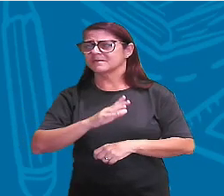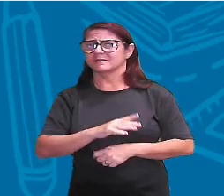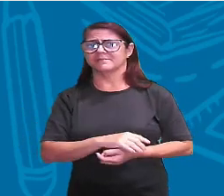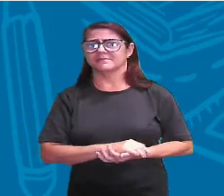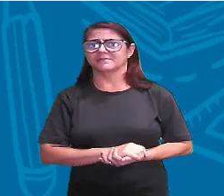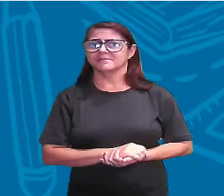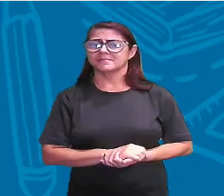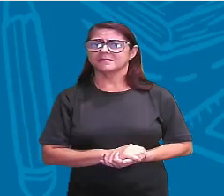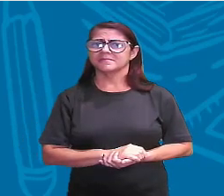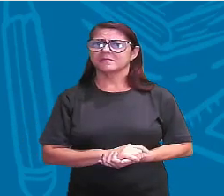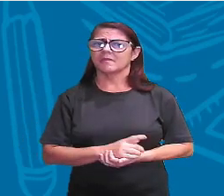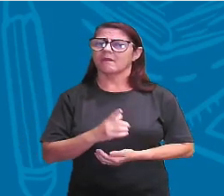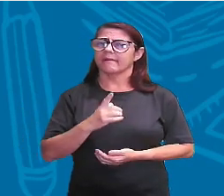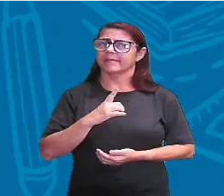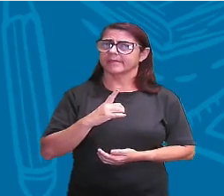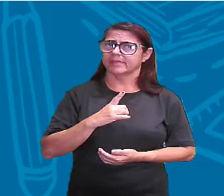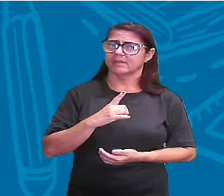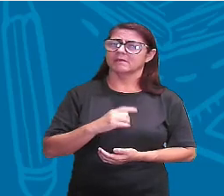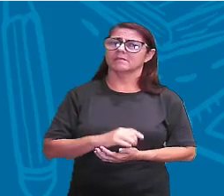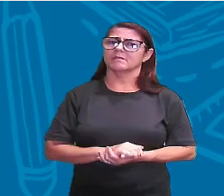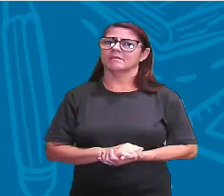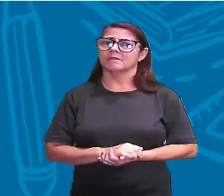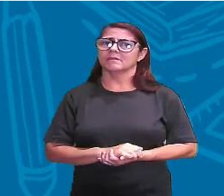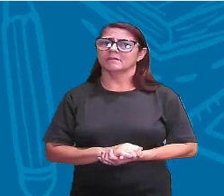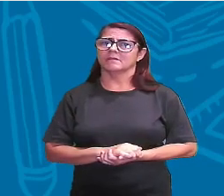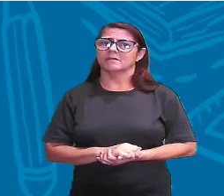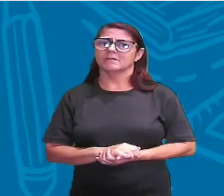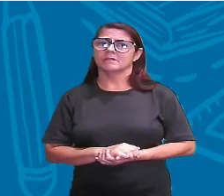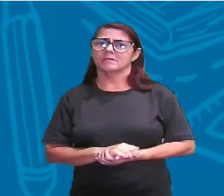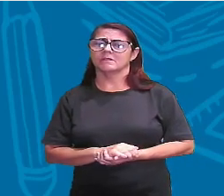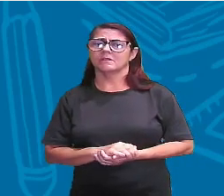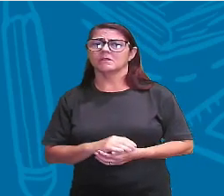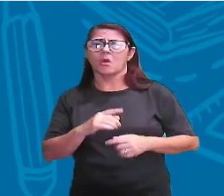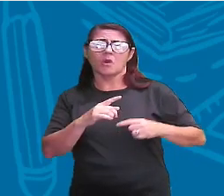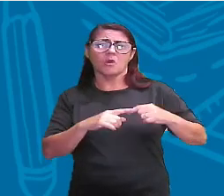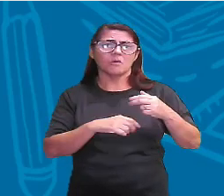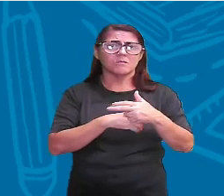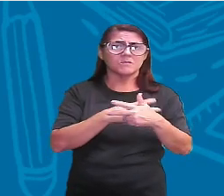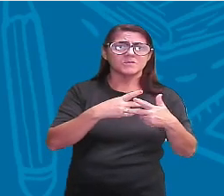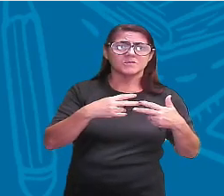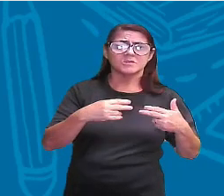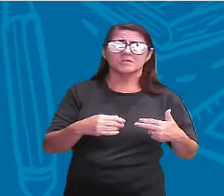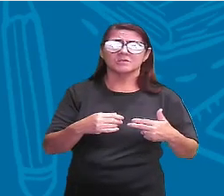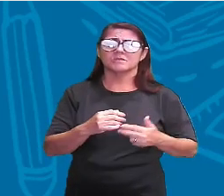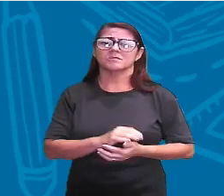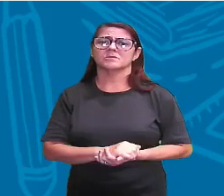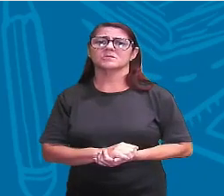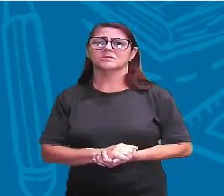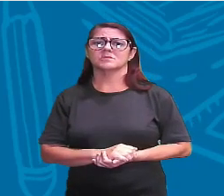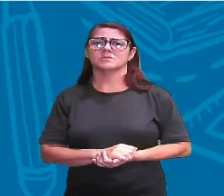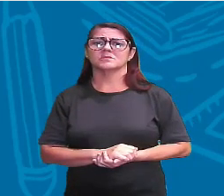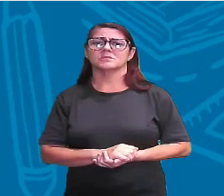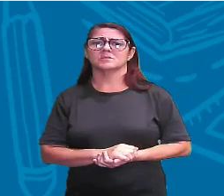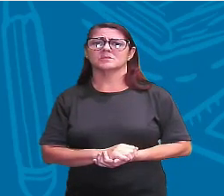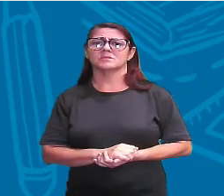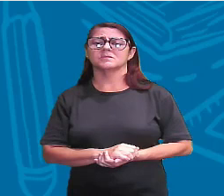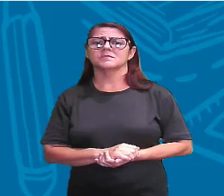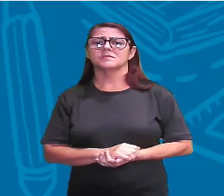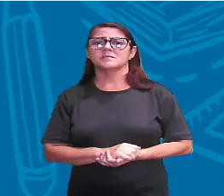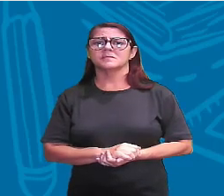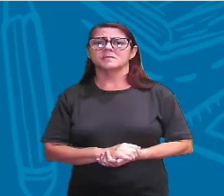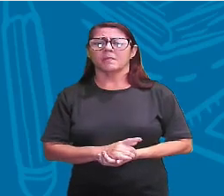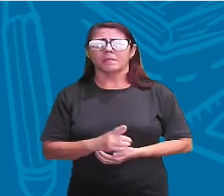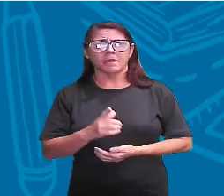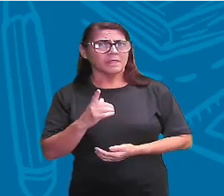a gente tem, como eu já falei, os pronomes que são chamados de objetos, então que a gente chama object pronouns,